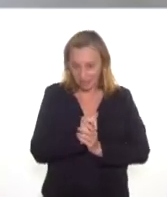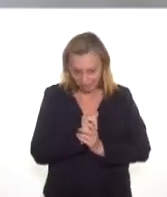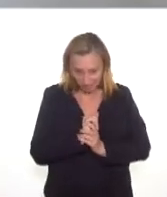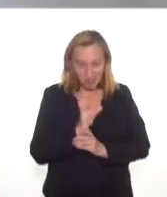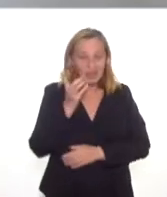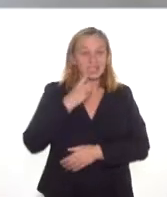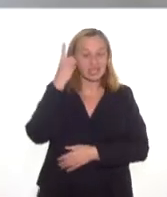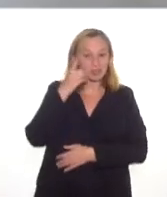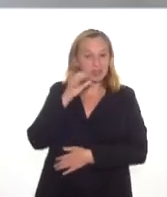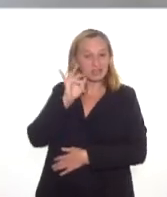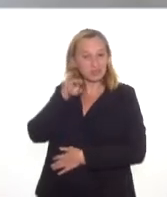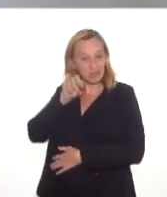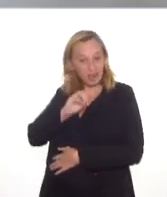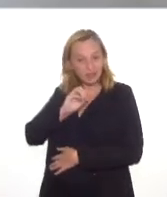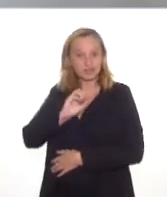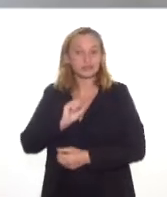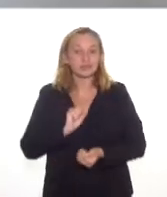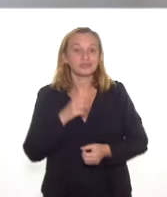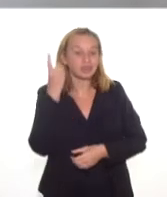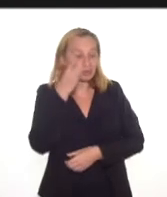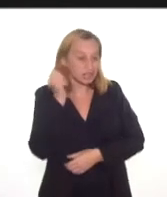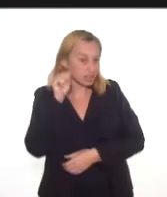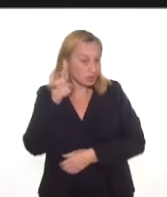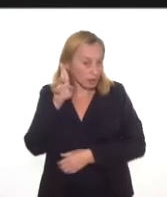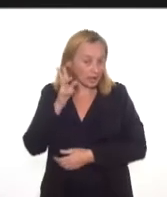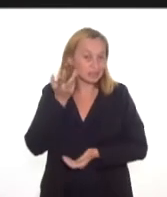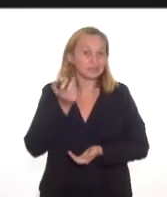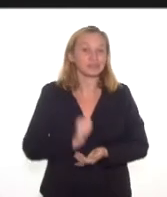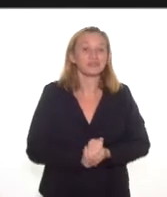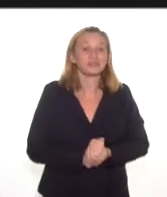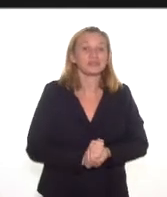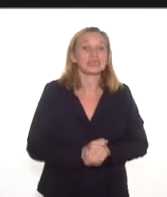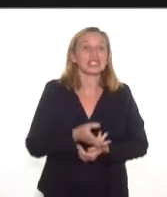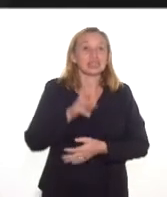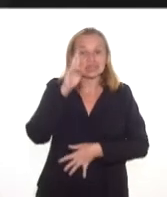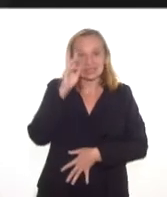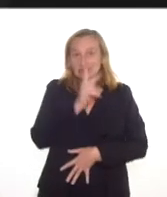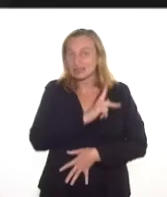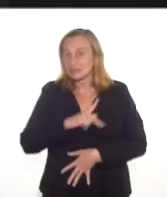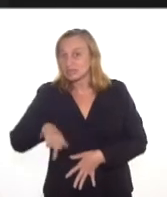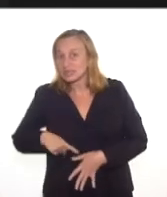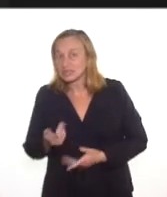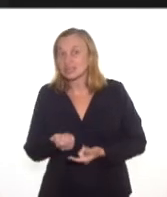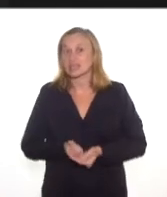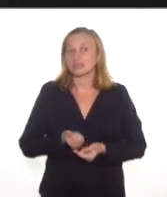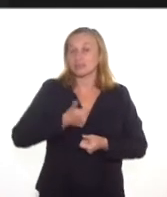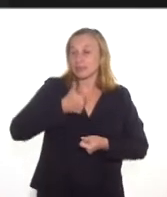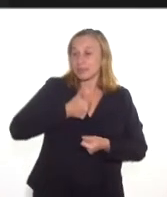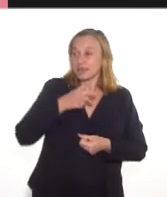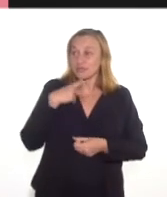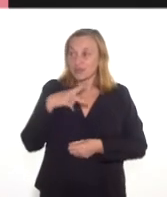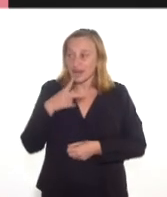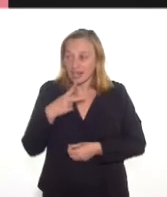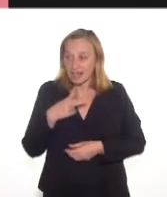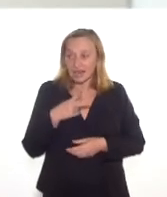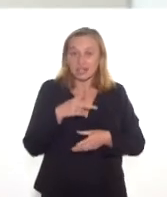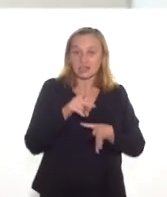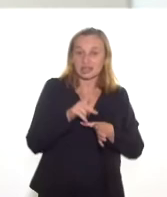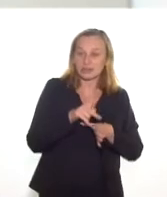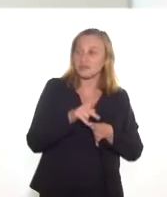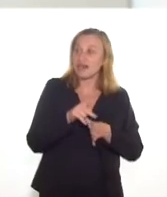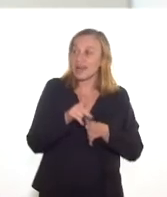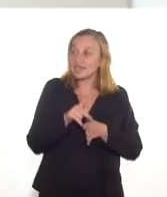Flávio, deputado Eliomar. Senhor presidente, primeiro, né, reforçar que esse projeto se insere